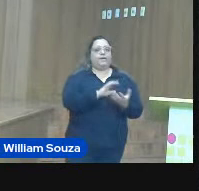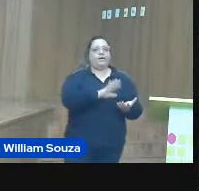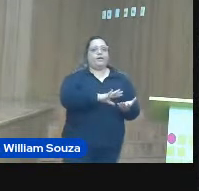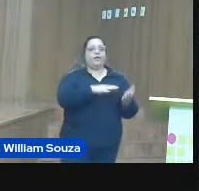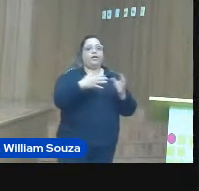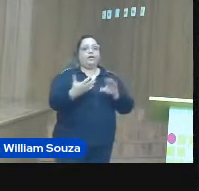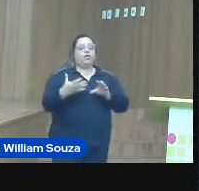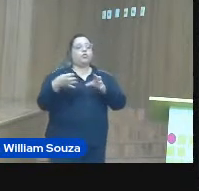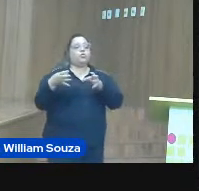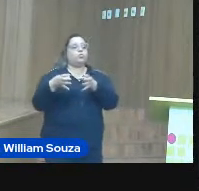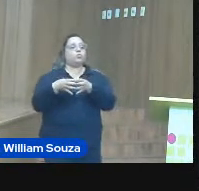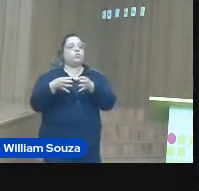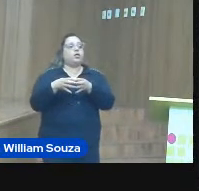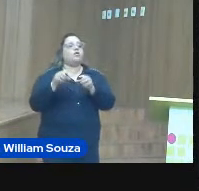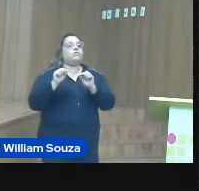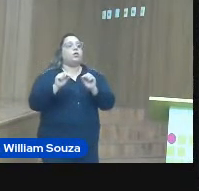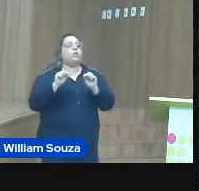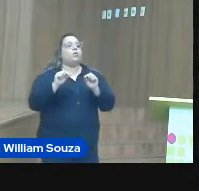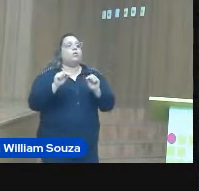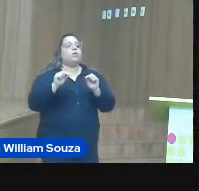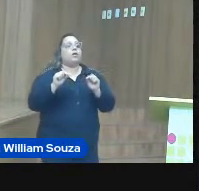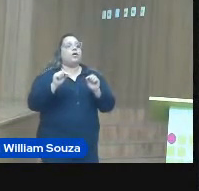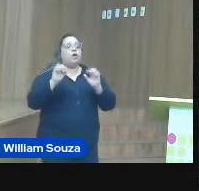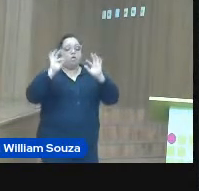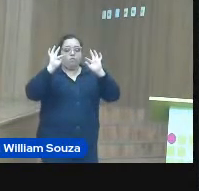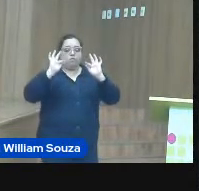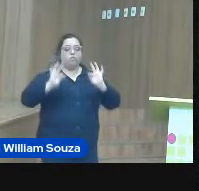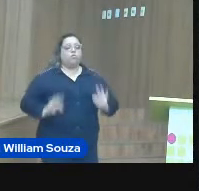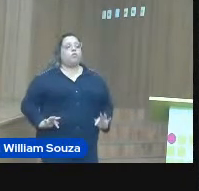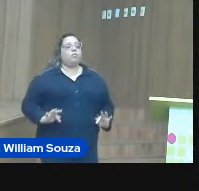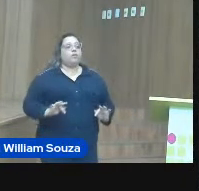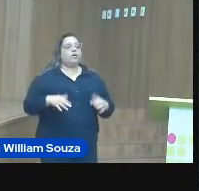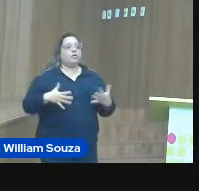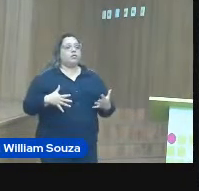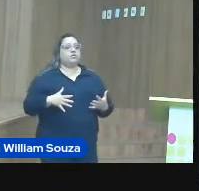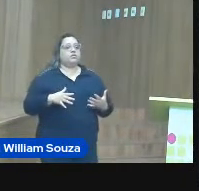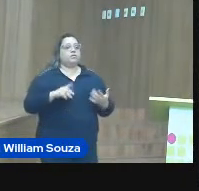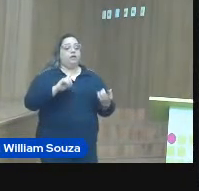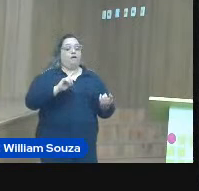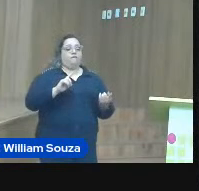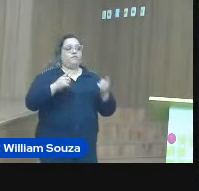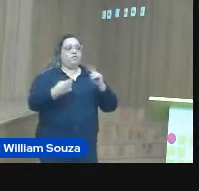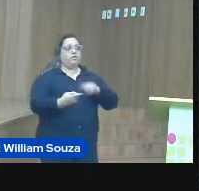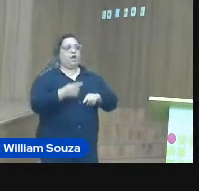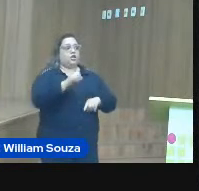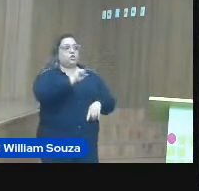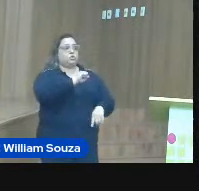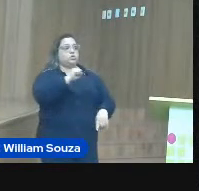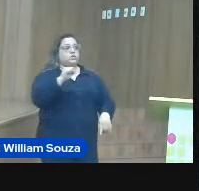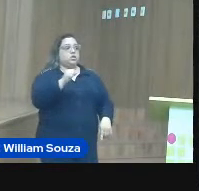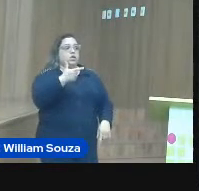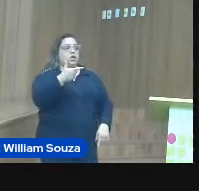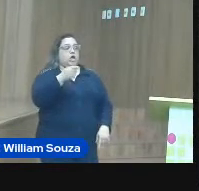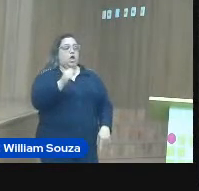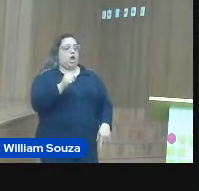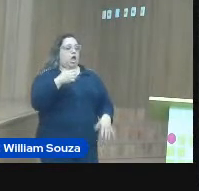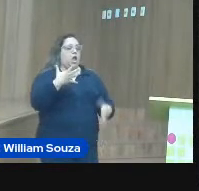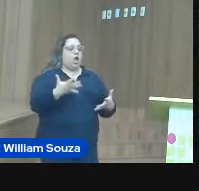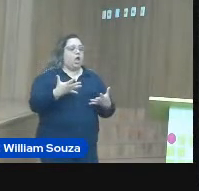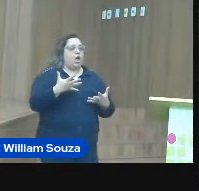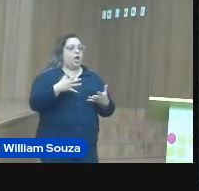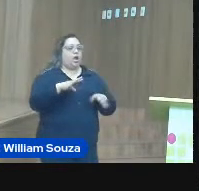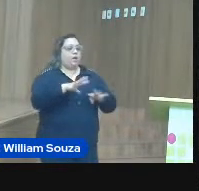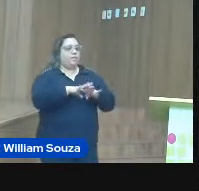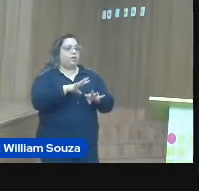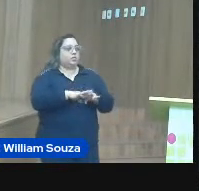aí começa na virada para o século XX, que é, não, a matemática é um jogo que começa no